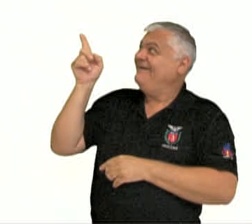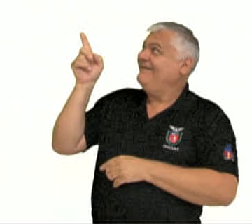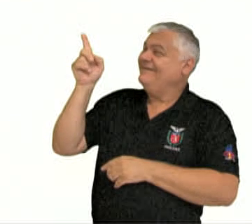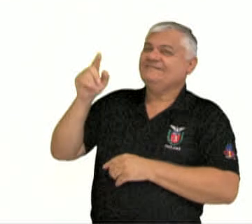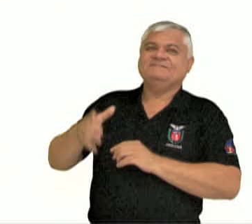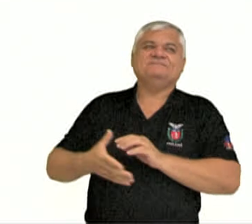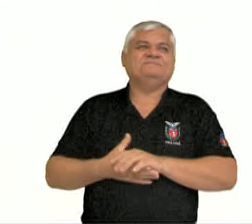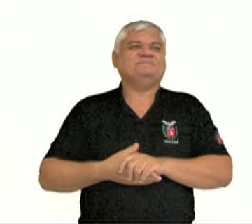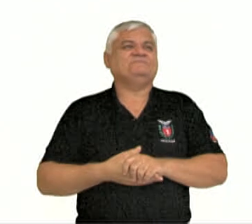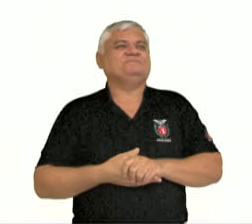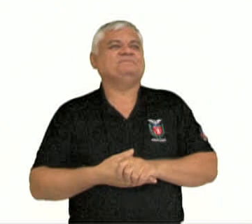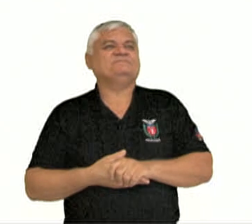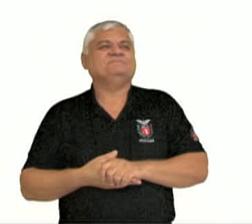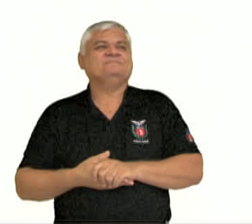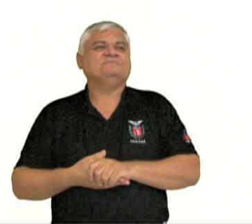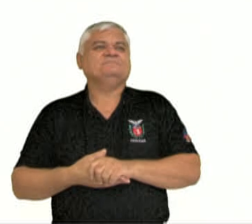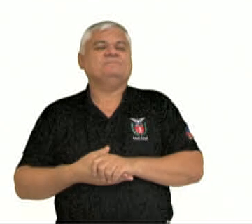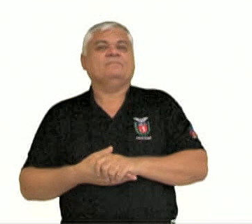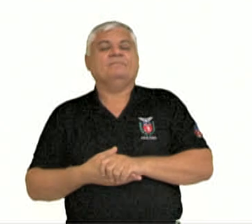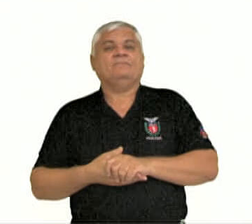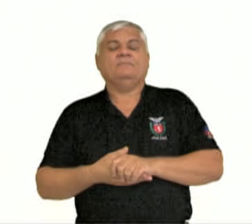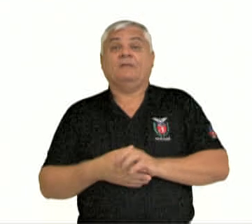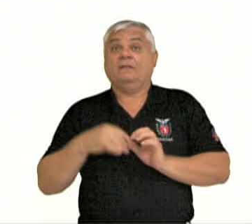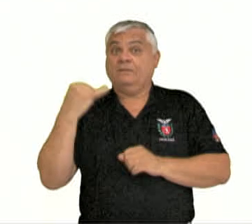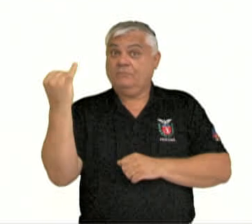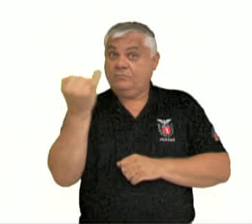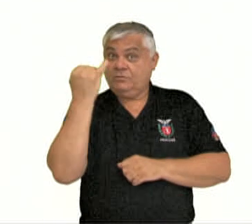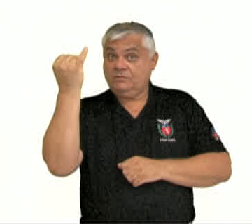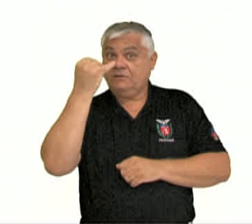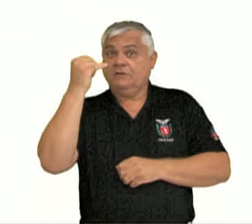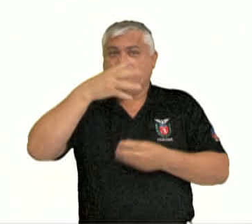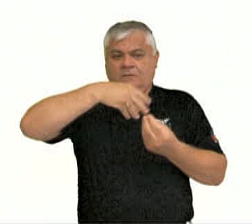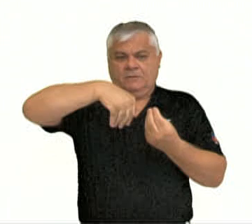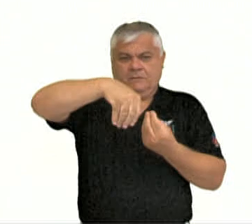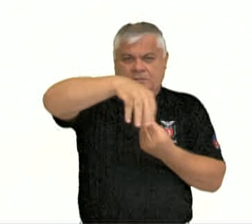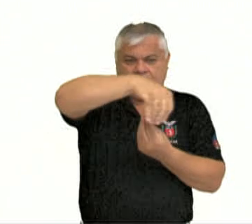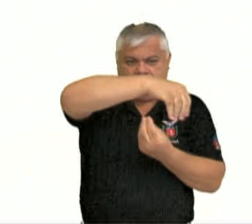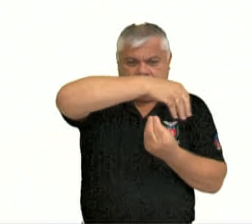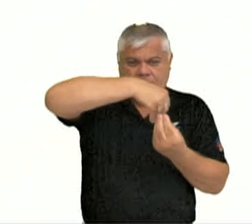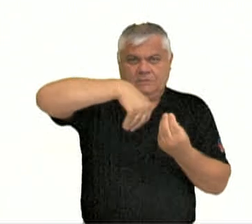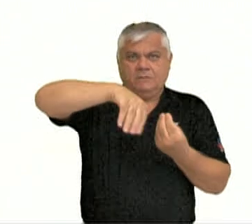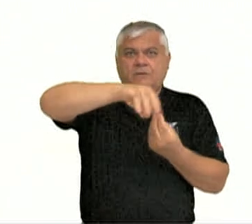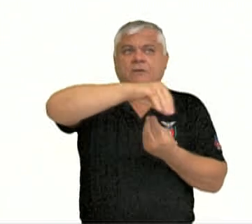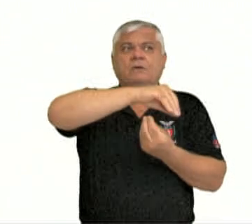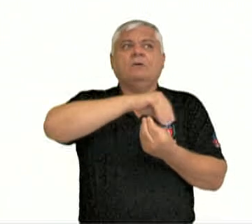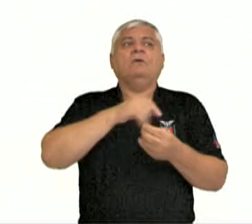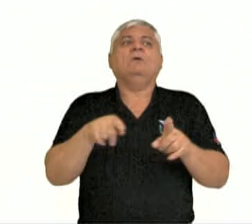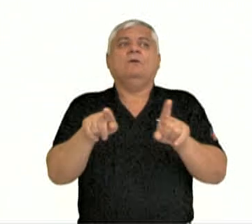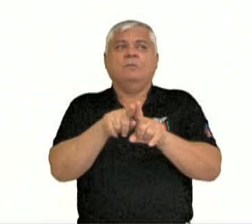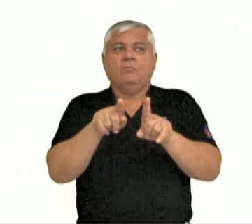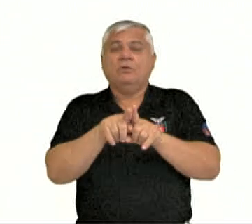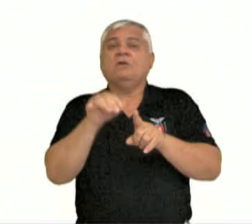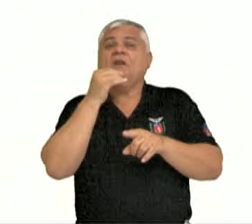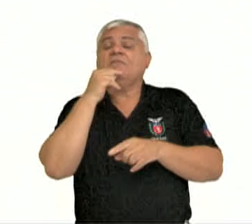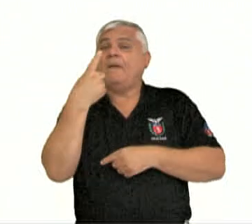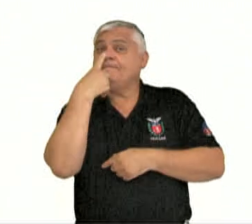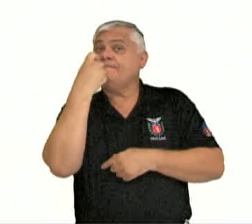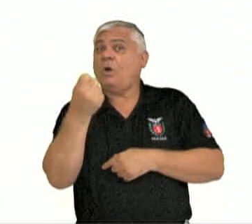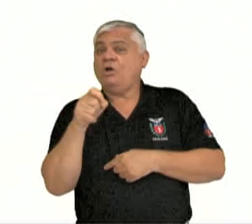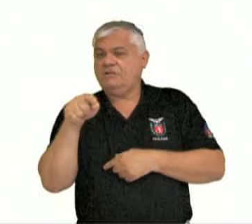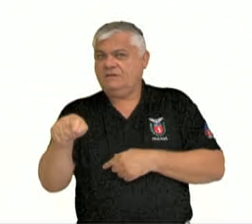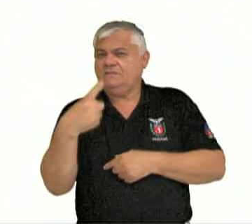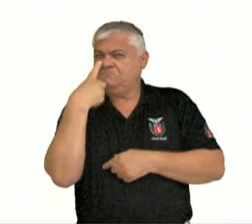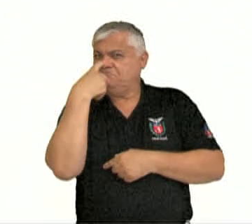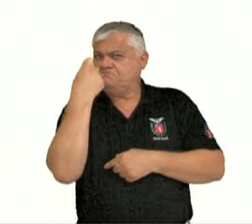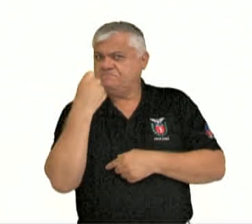leveduras. A importância então dos fungos, eles são organismos sapróbios, sapro significa podre, pois